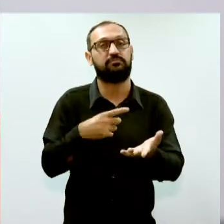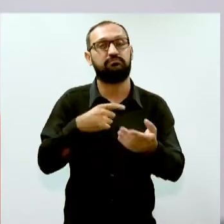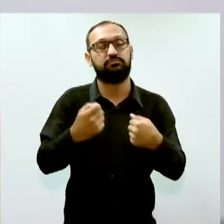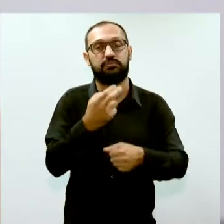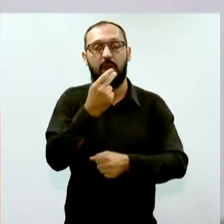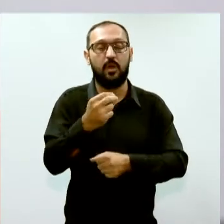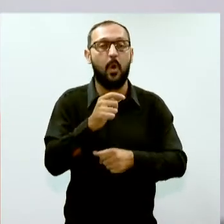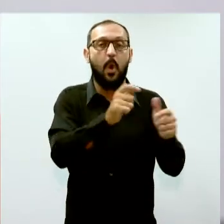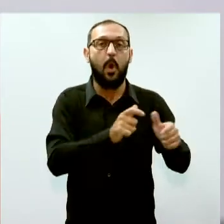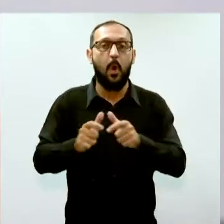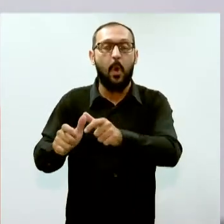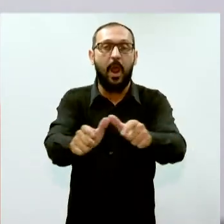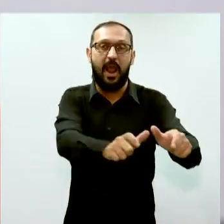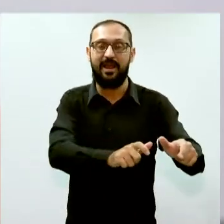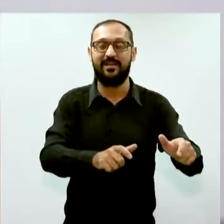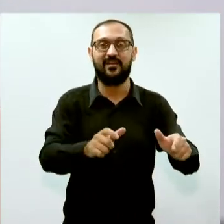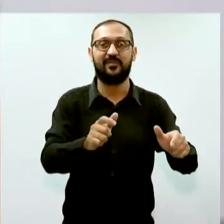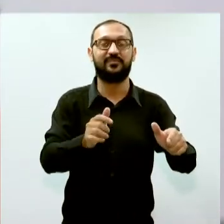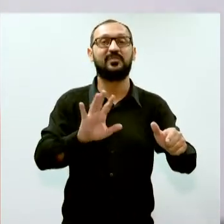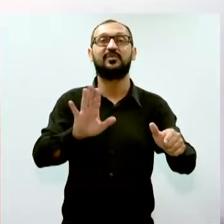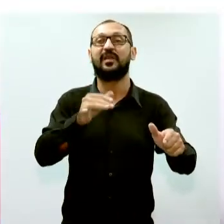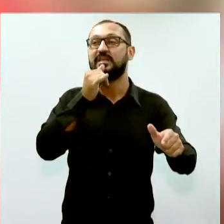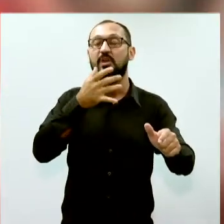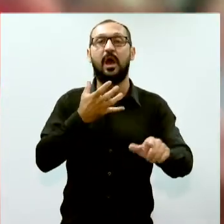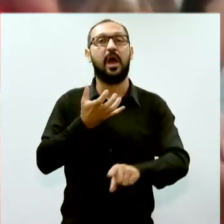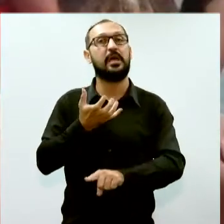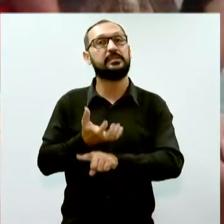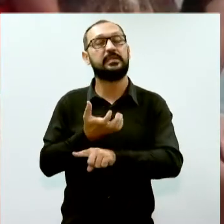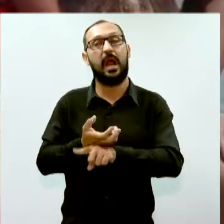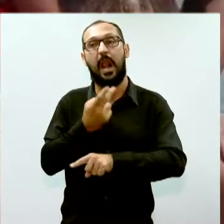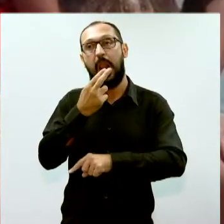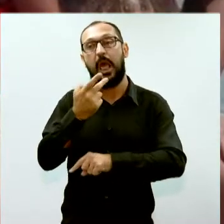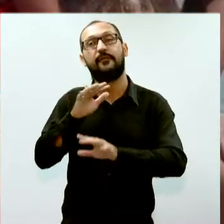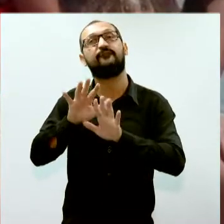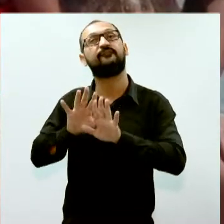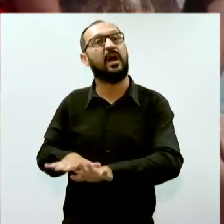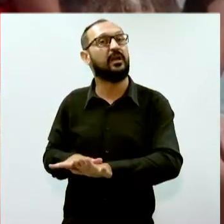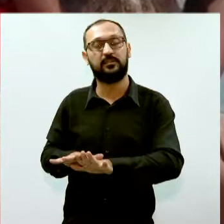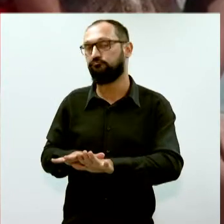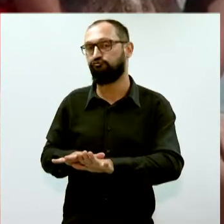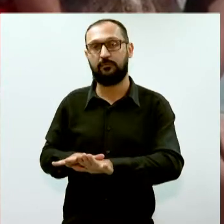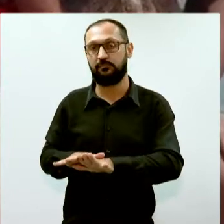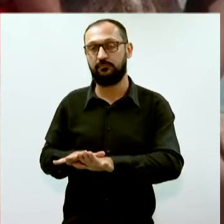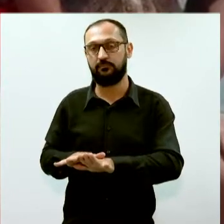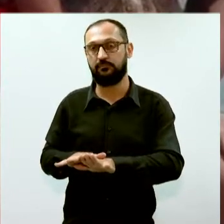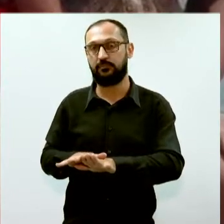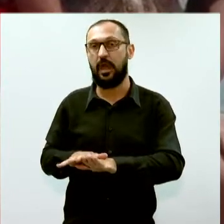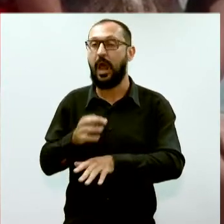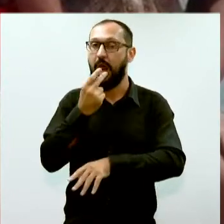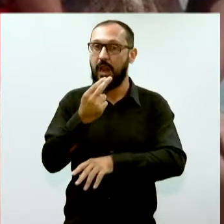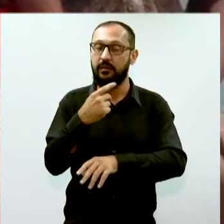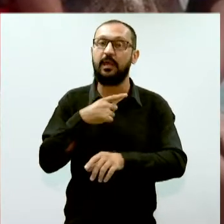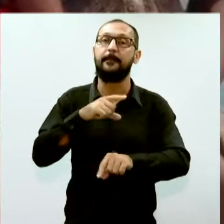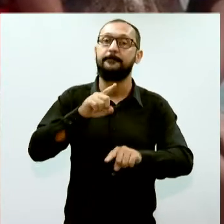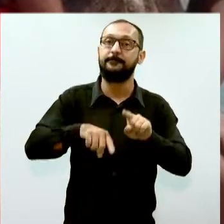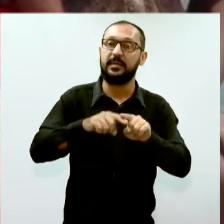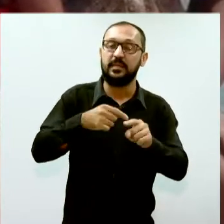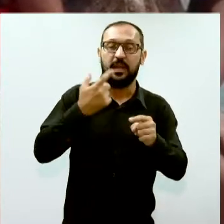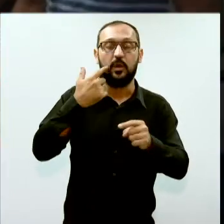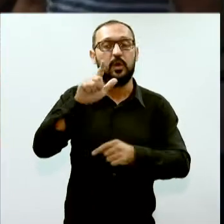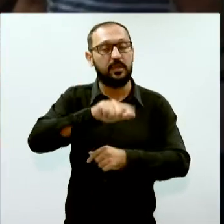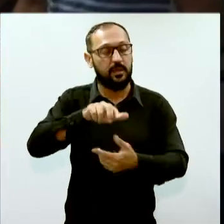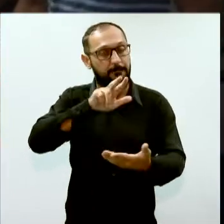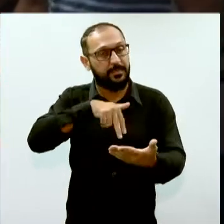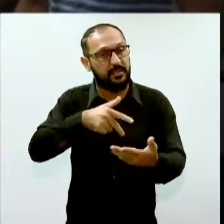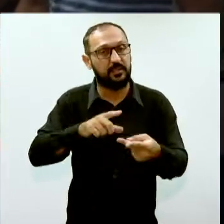vários espaços e não só a disciplina de língua inserida no currículo. Então, a língua tem que estar em material de literatura,